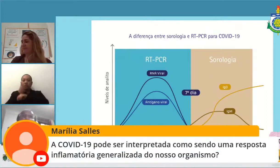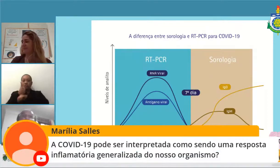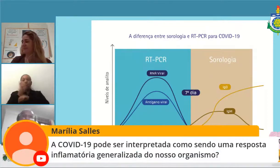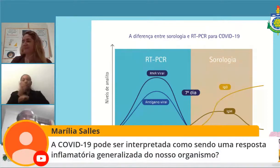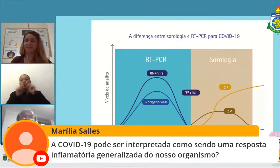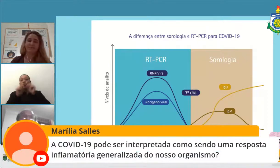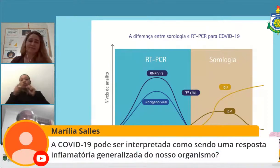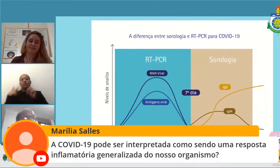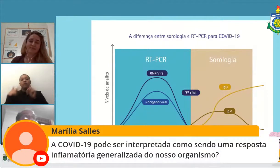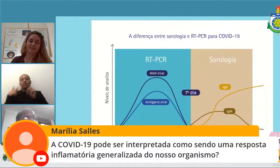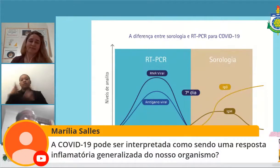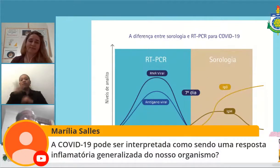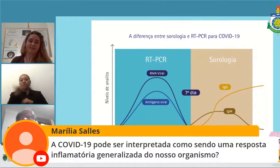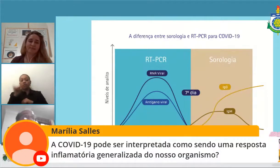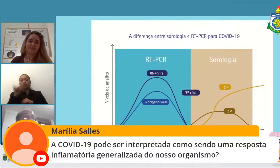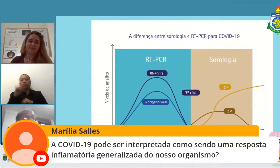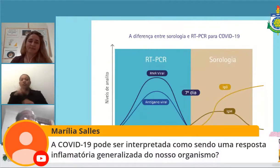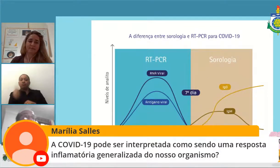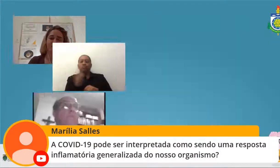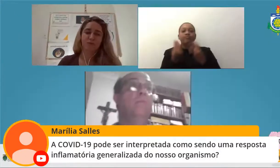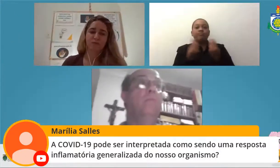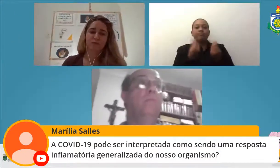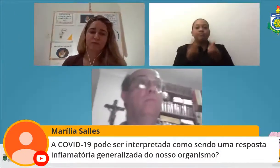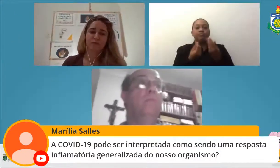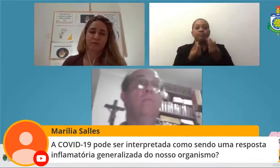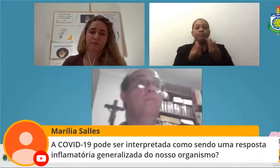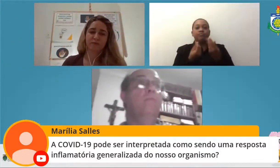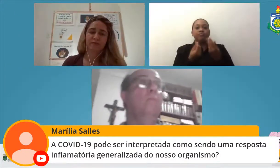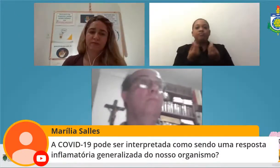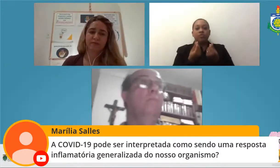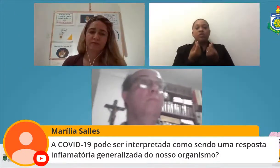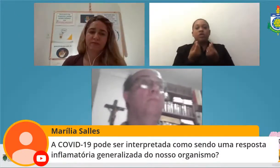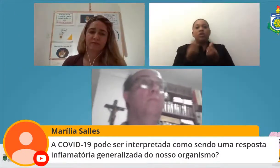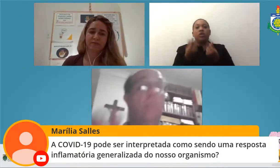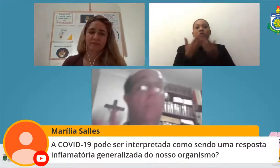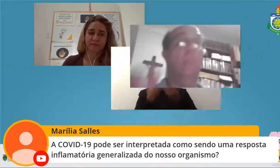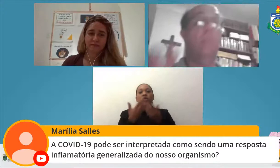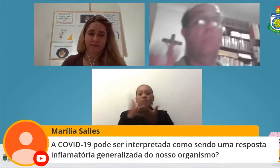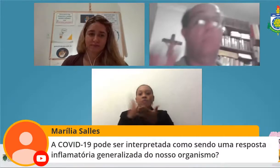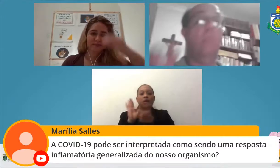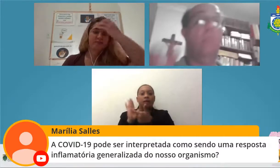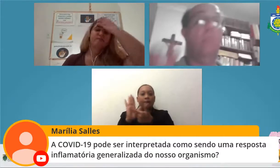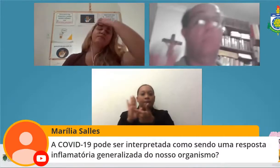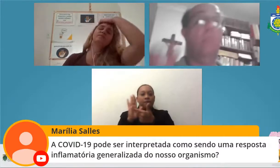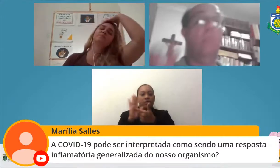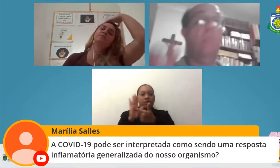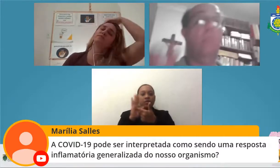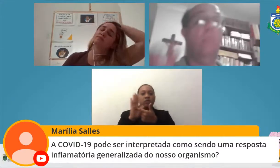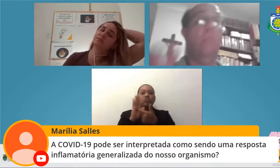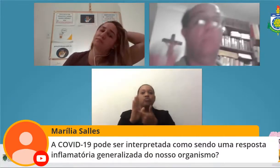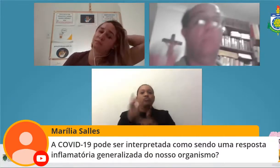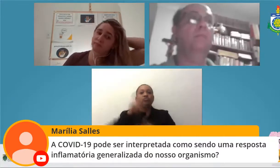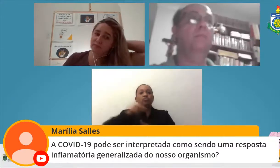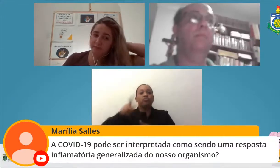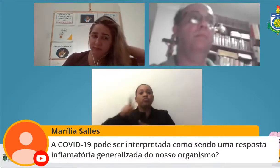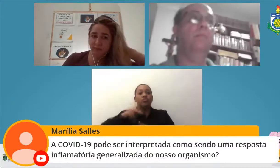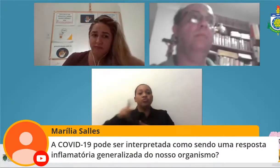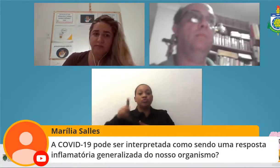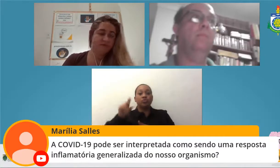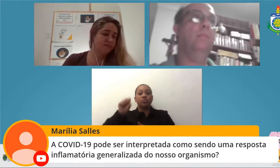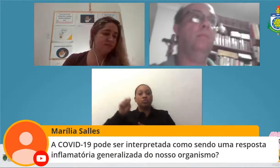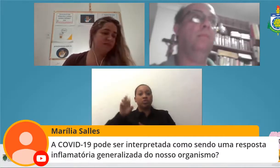passar para a apresentação do professor Sérgio, e quando ele está, ele